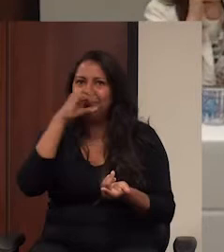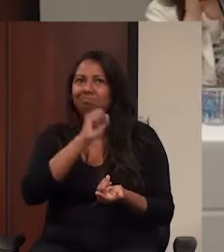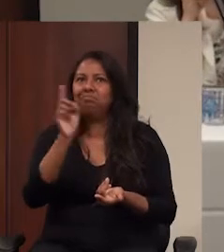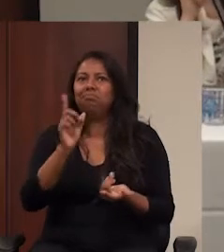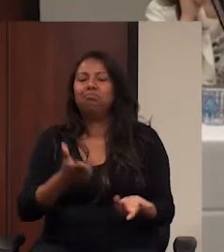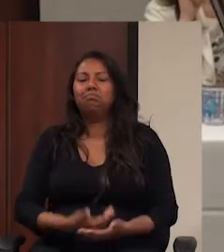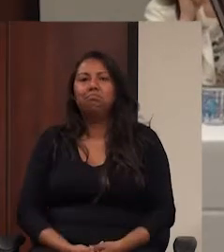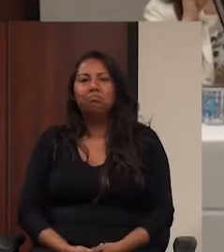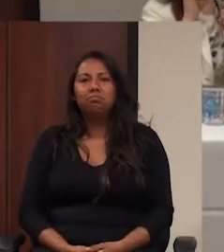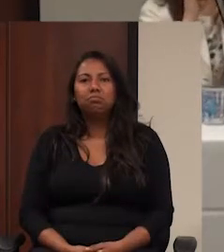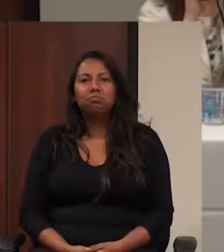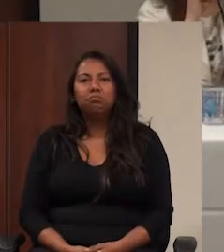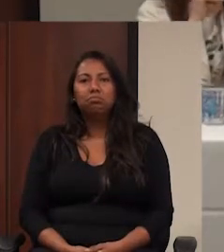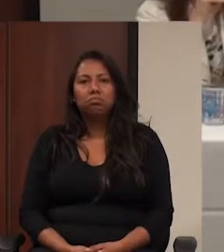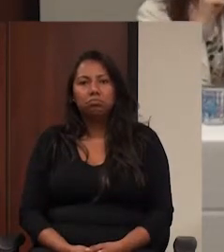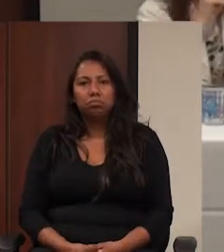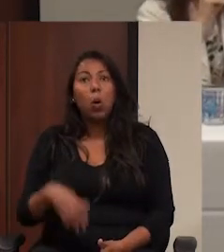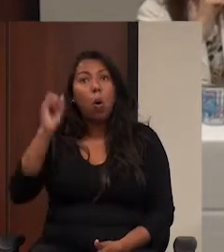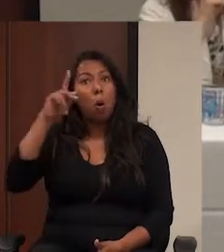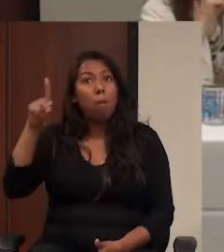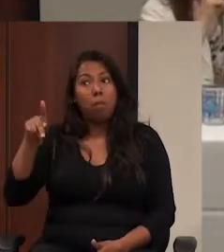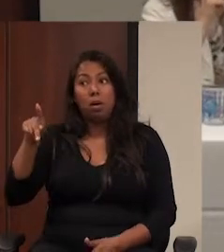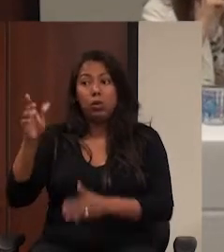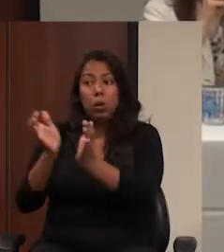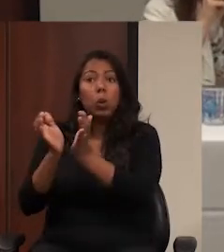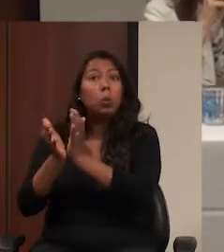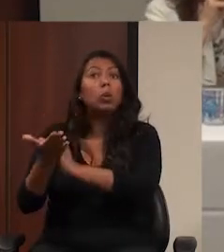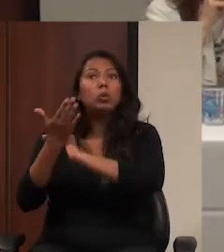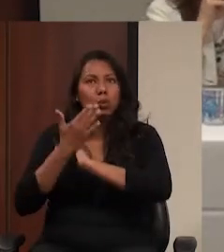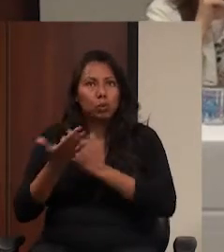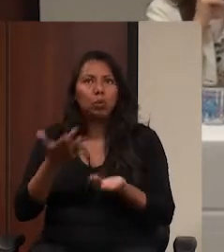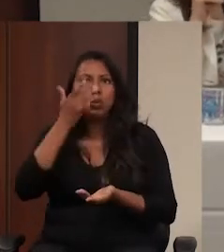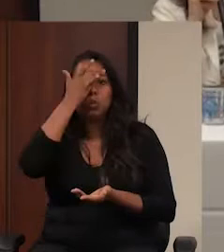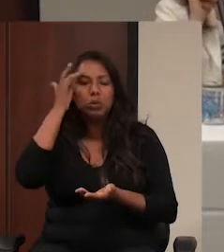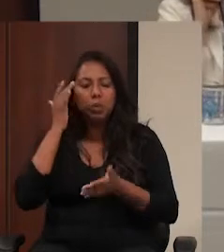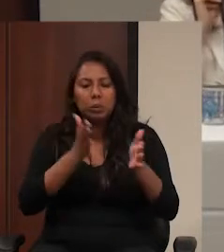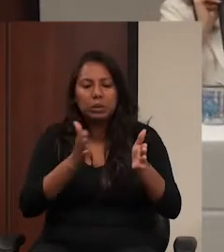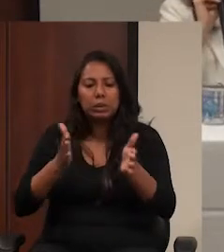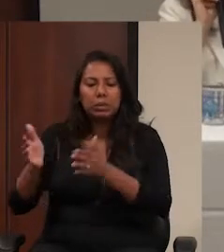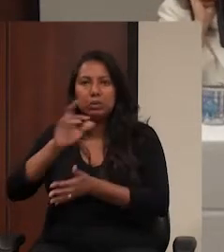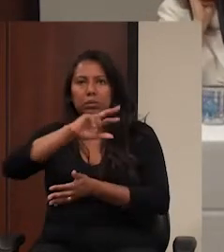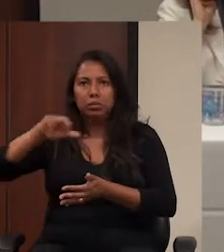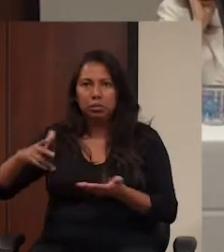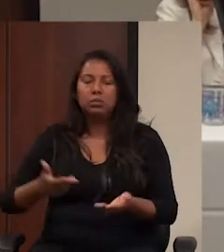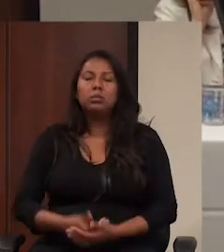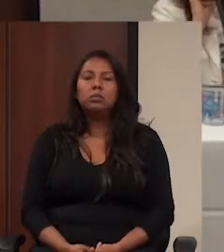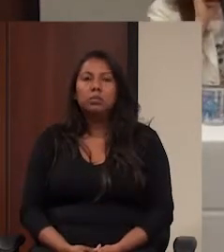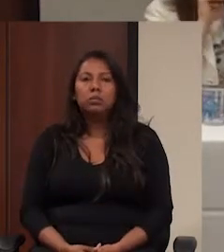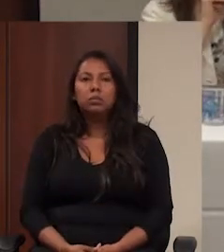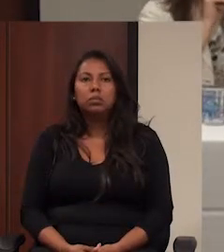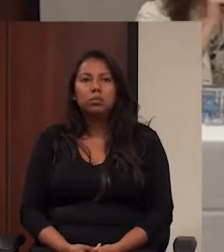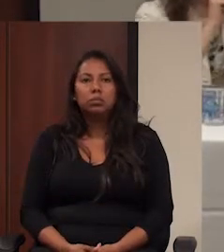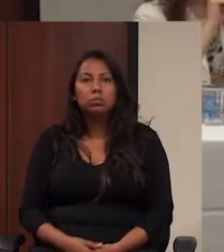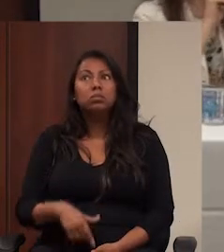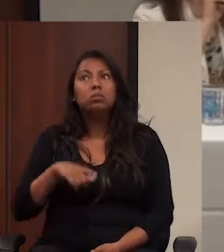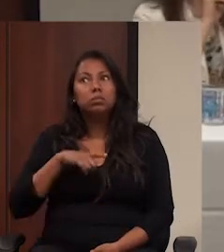Né? Então, esse ombudsman ajuda essa pessoa em todas essas etapas do processo decisório. Eles têm uma carga